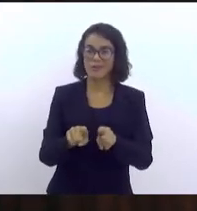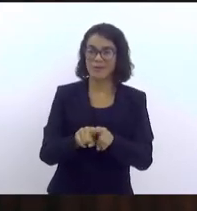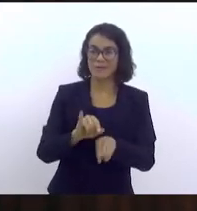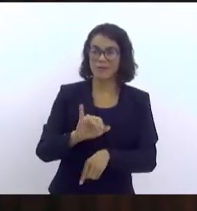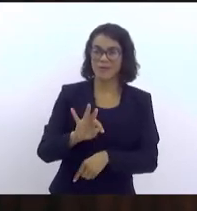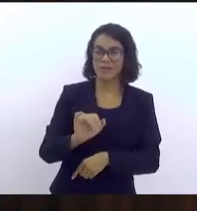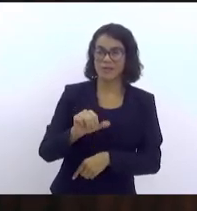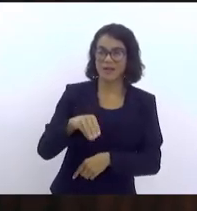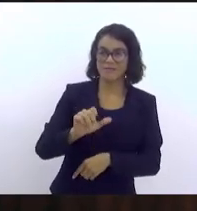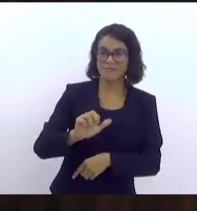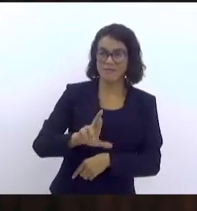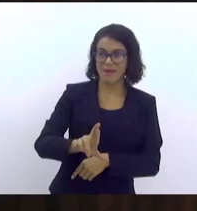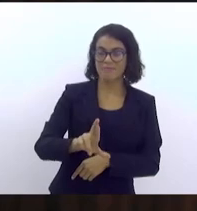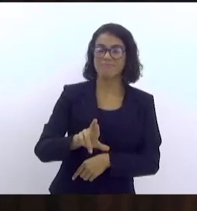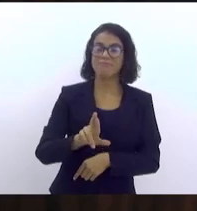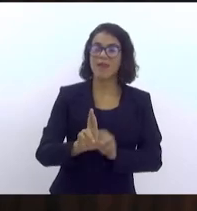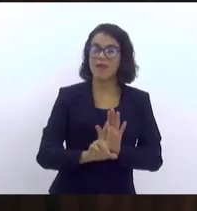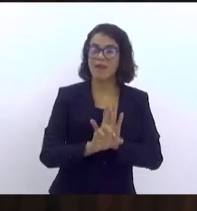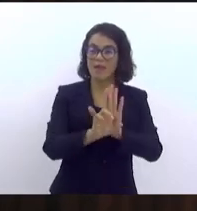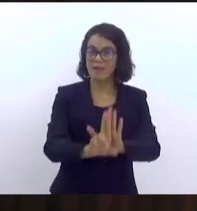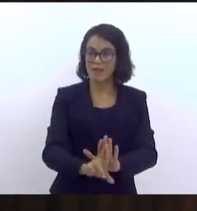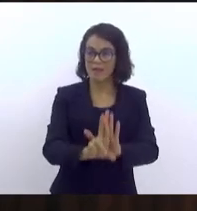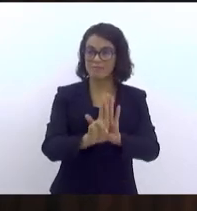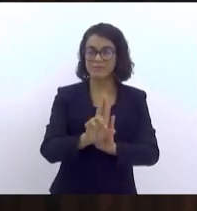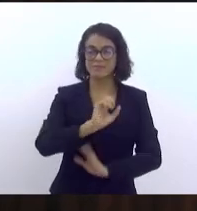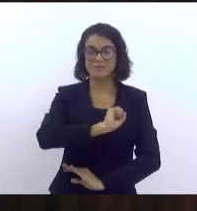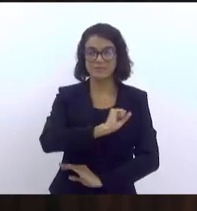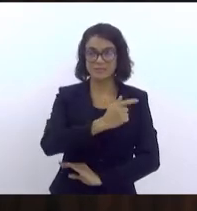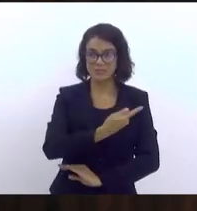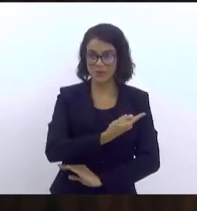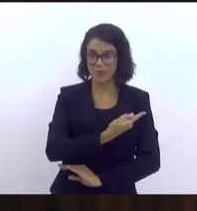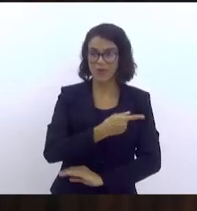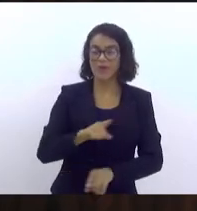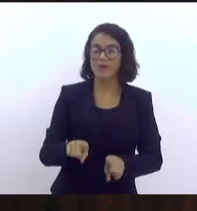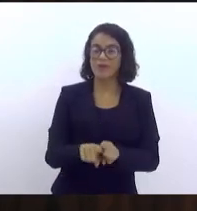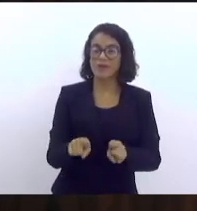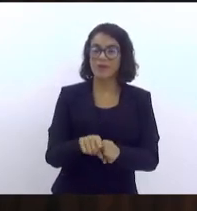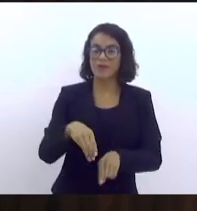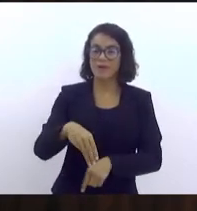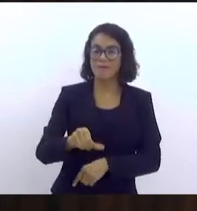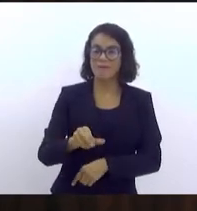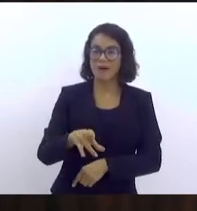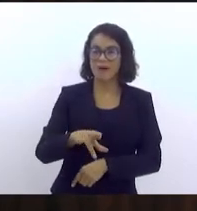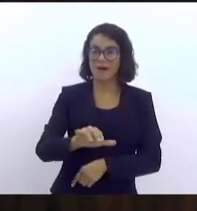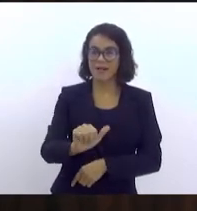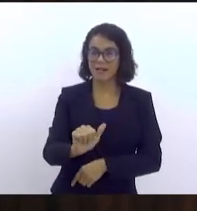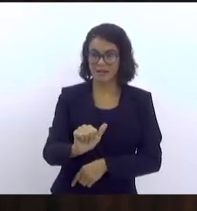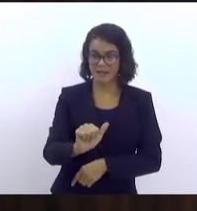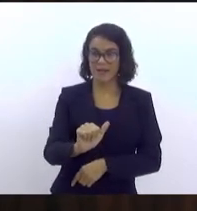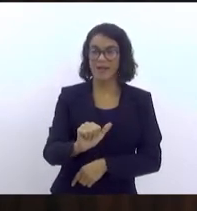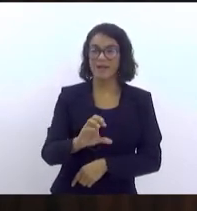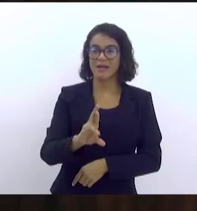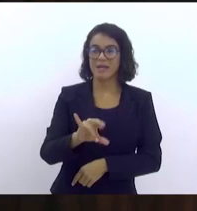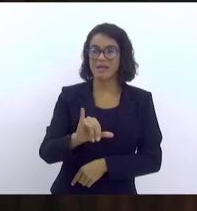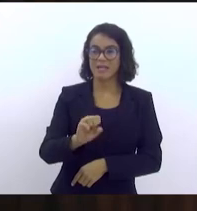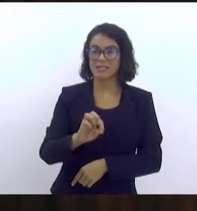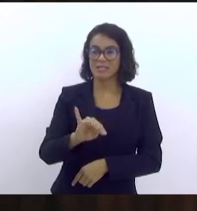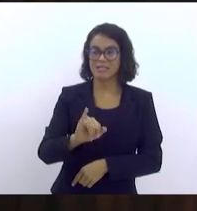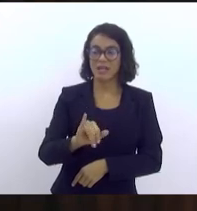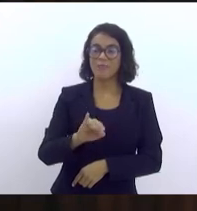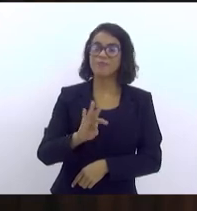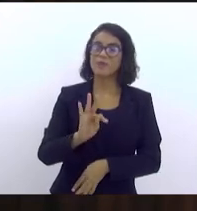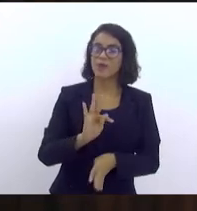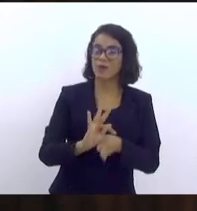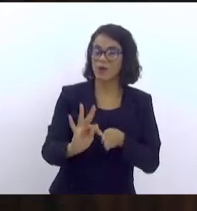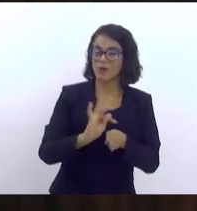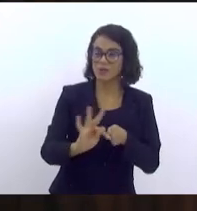representando aí FRS de São Gonçalo Maria Cristina Alves conselheira do conselho do